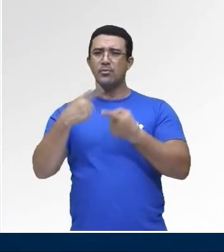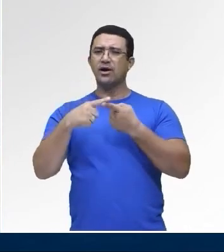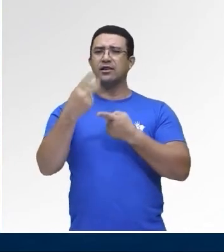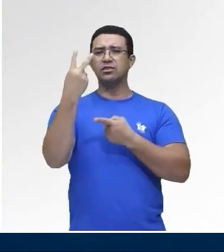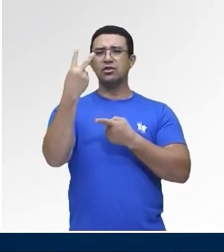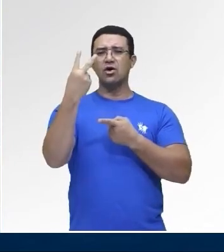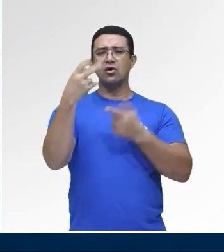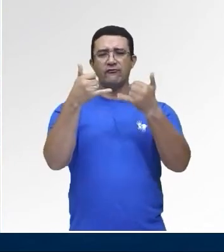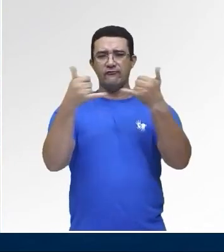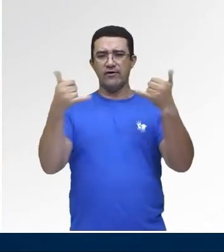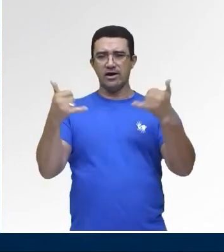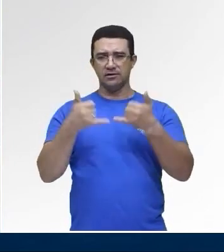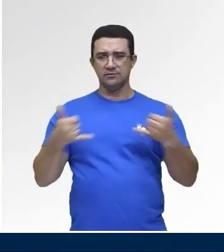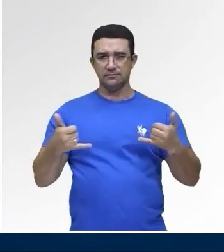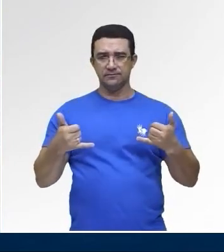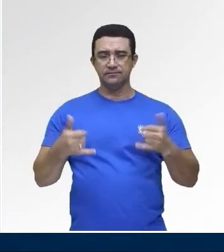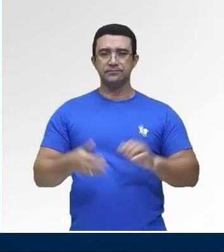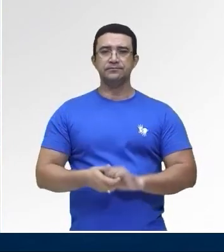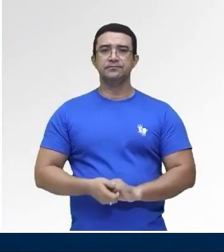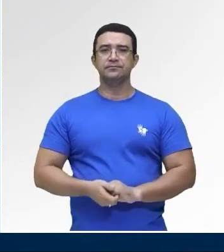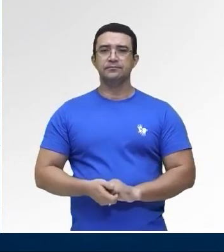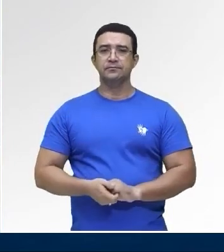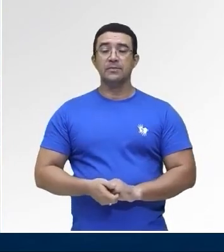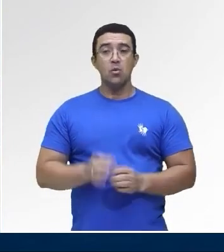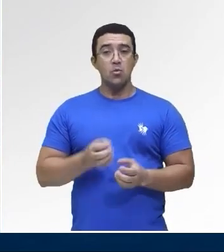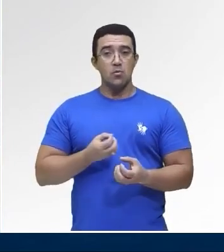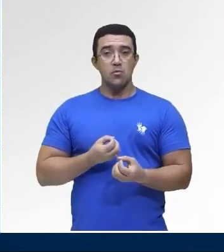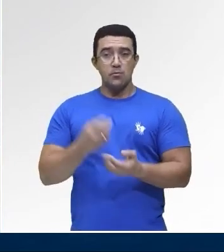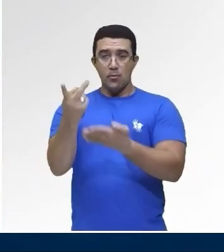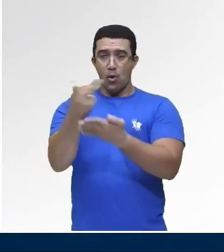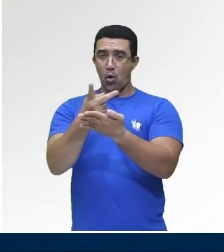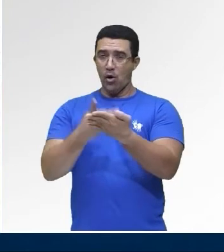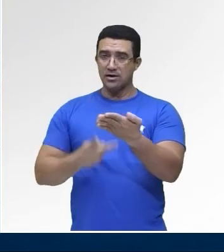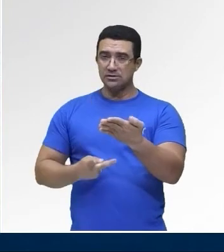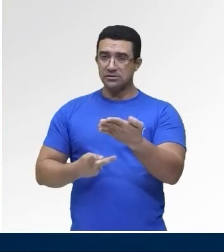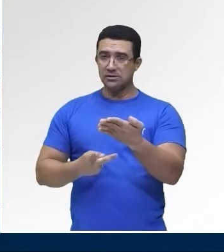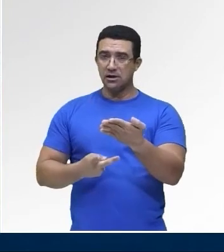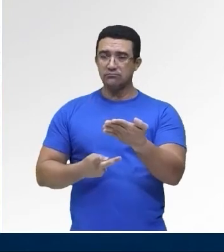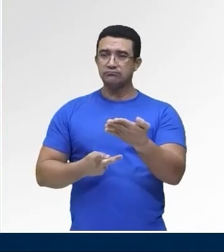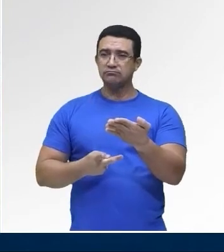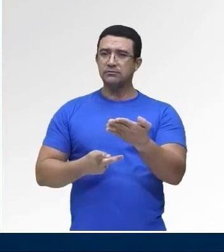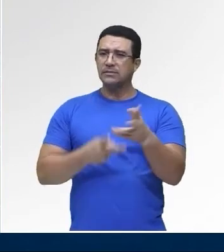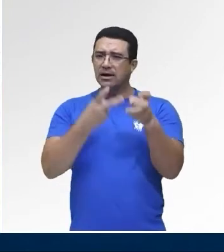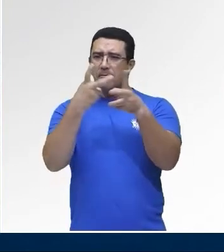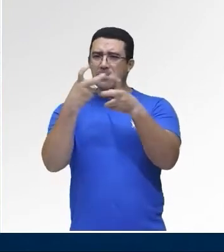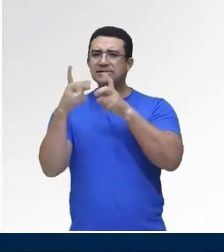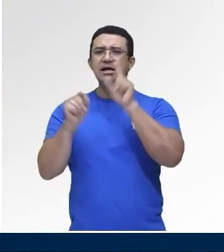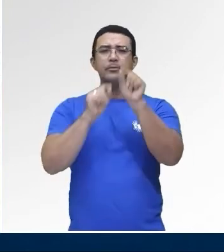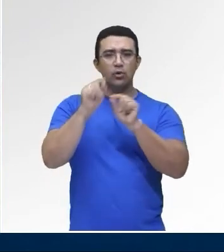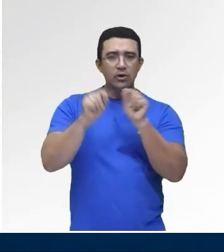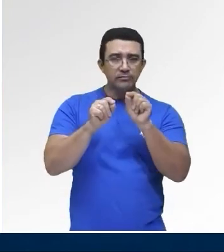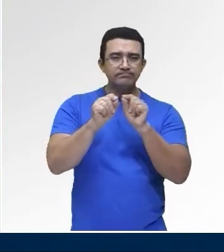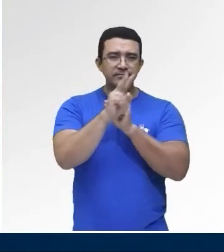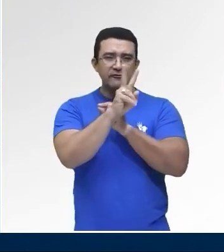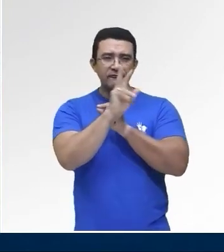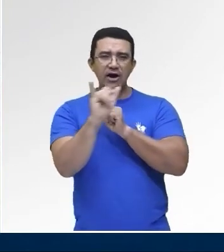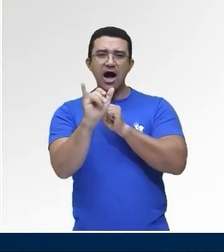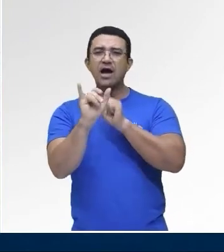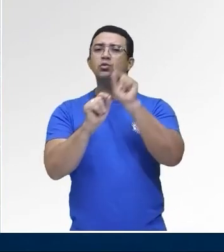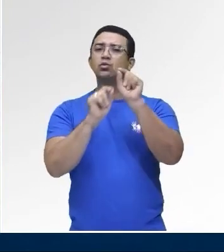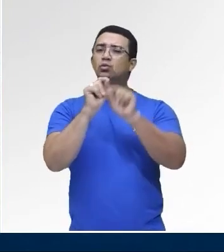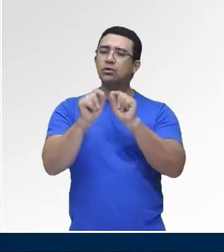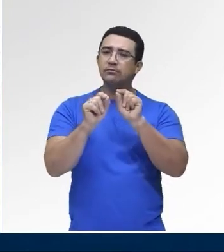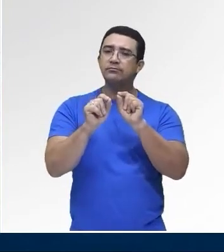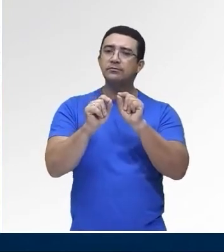ok? Então, nessa poesia a gente nota que ela vai,